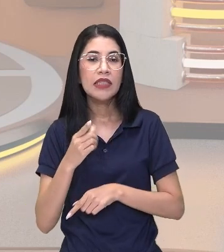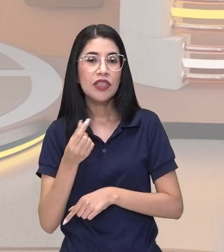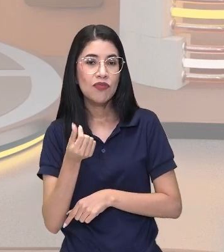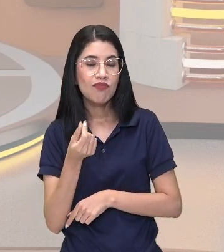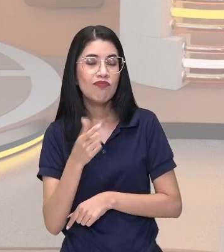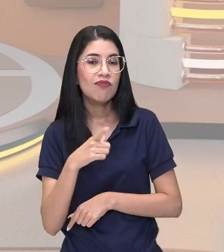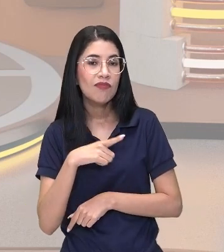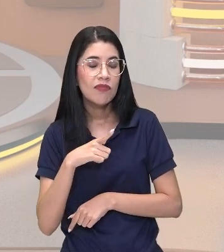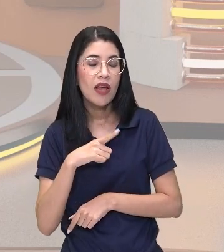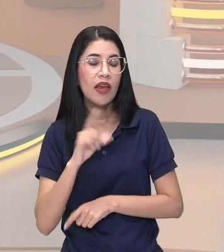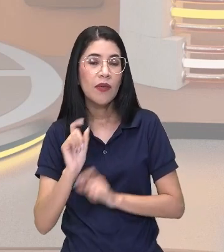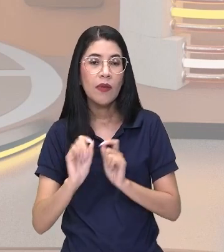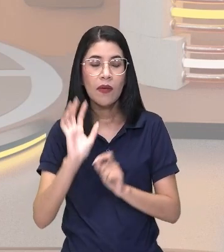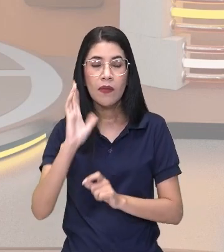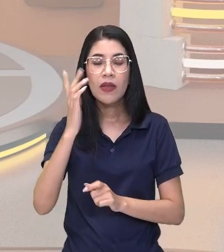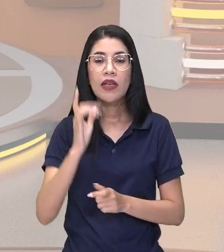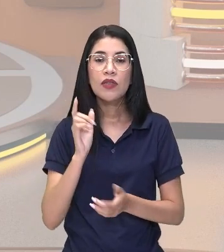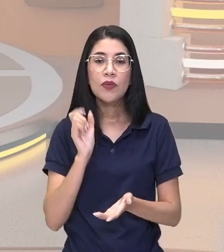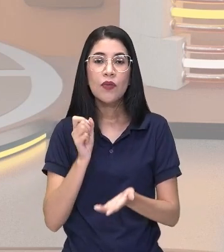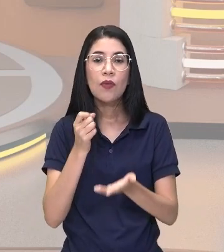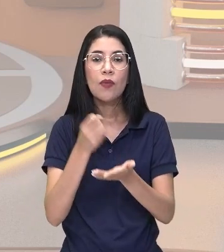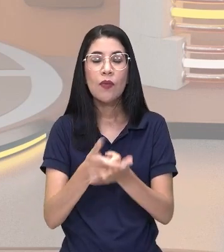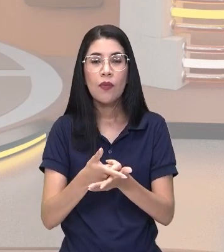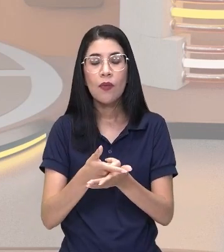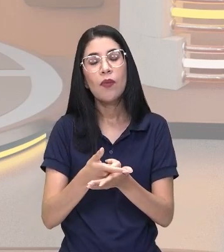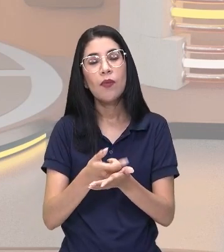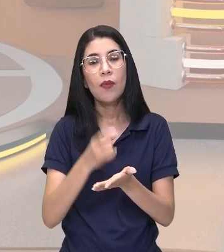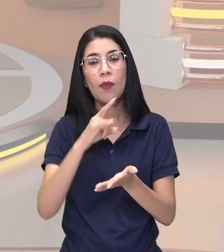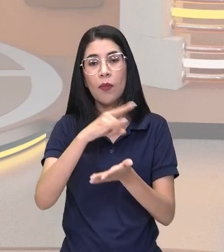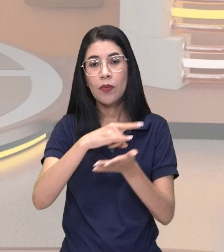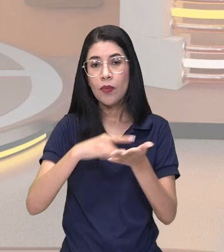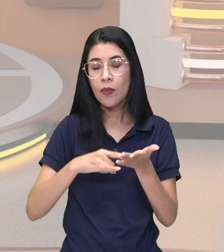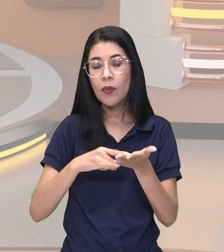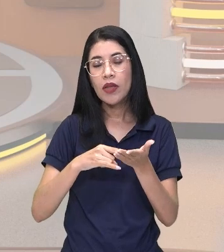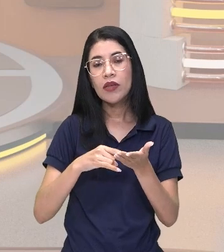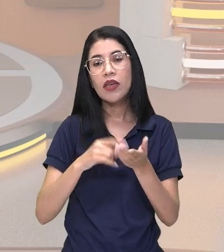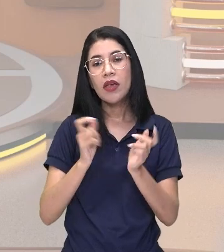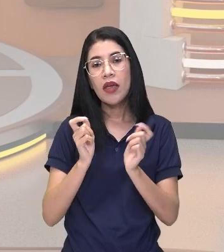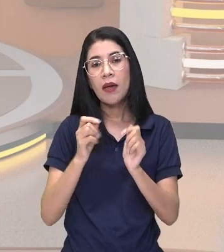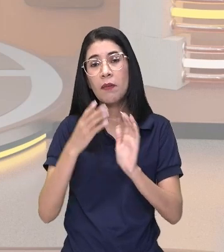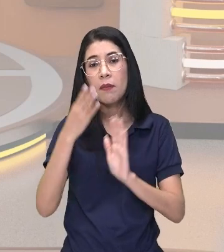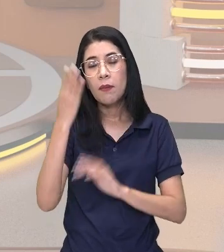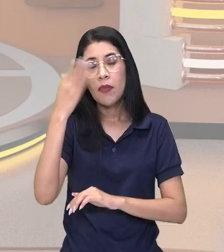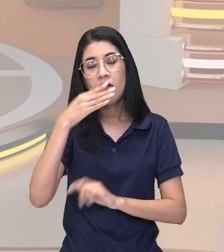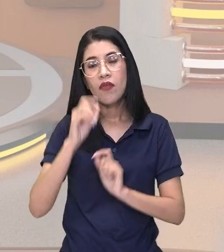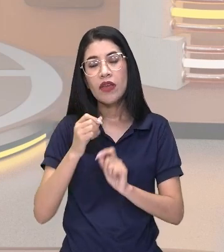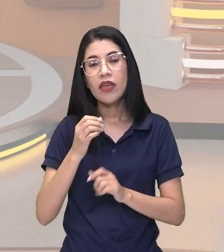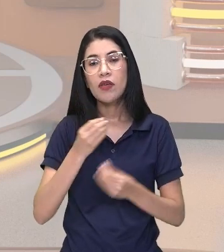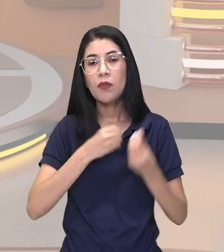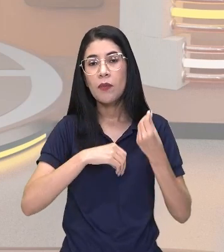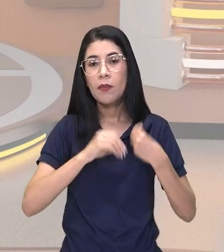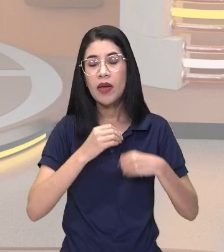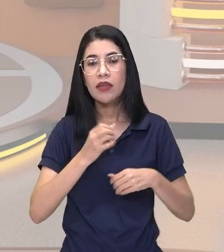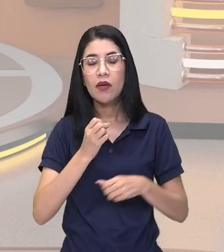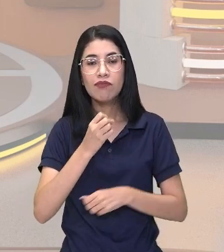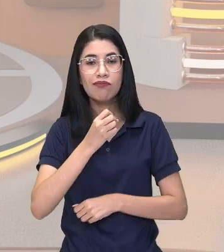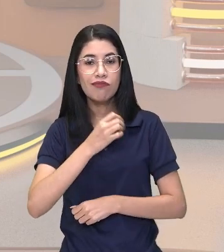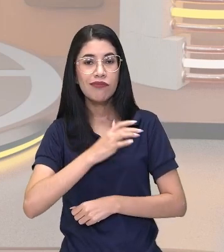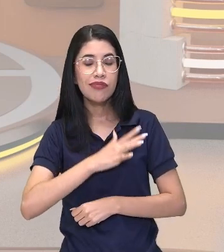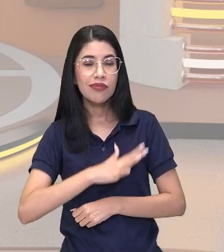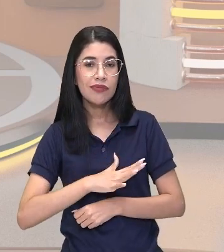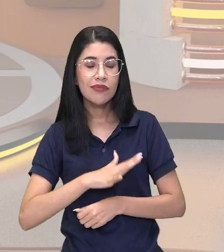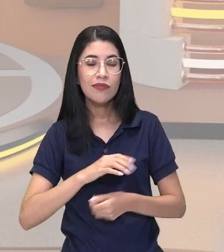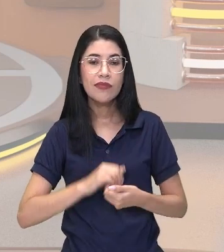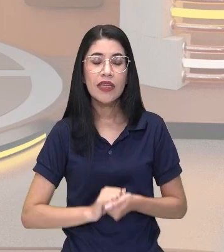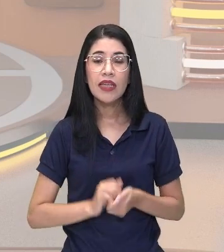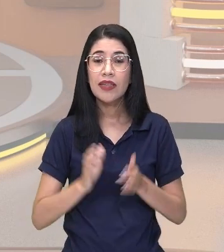então? Você compra um pedaço de papel que lhe dava, teoricamente, o perdão dos seus pecados. E, naquele momento,